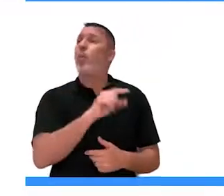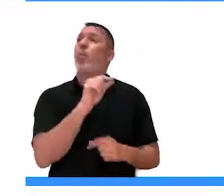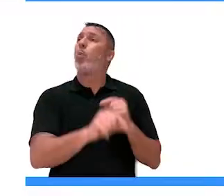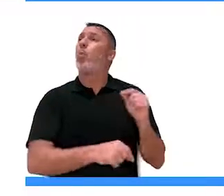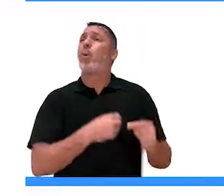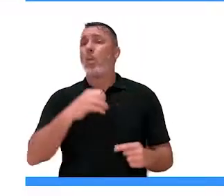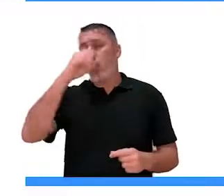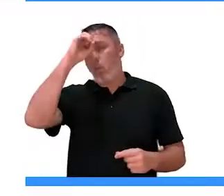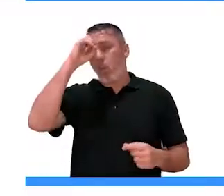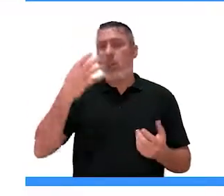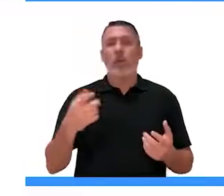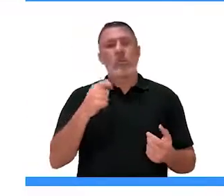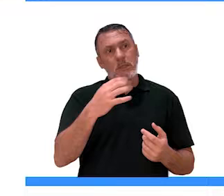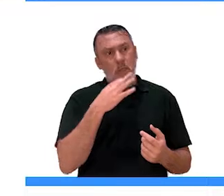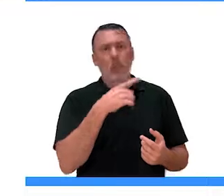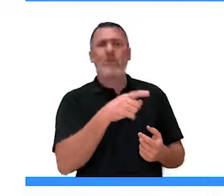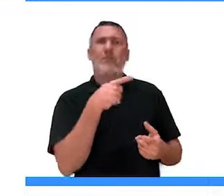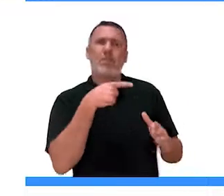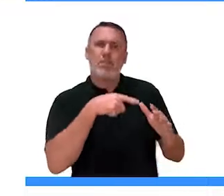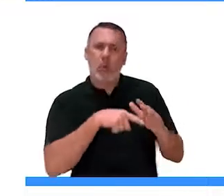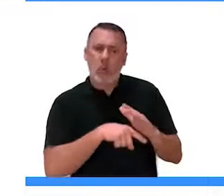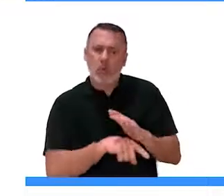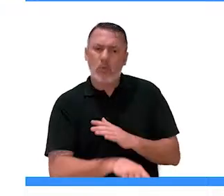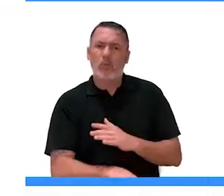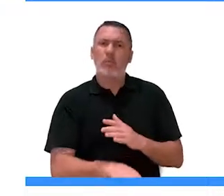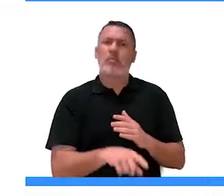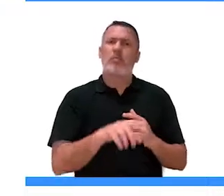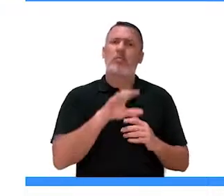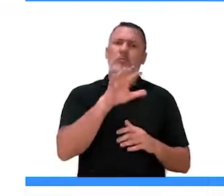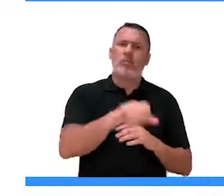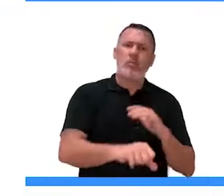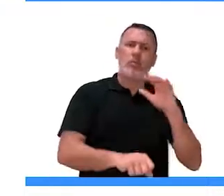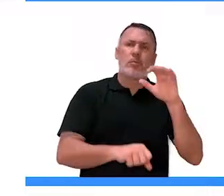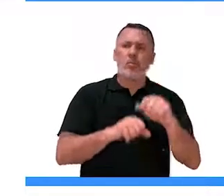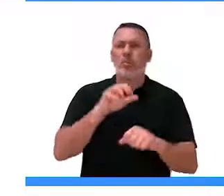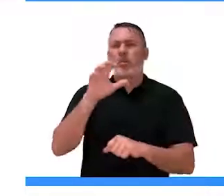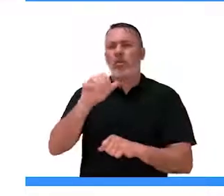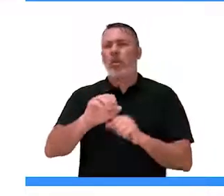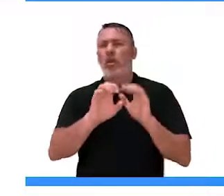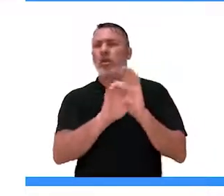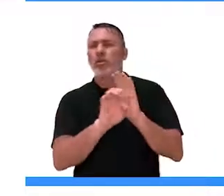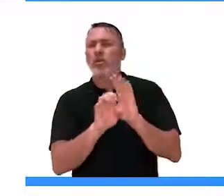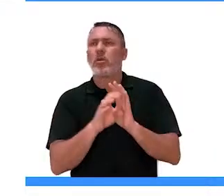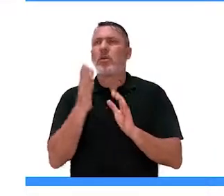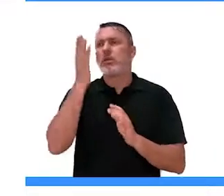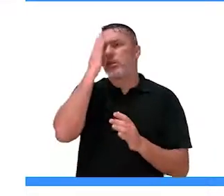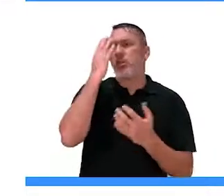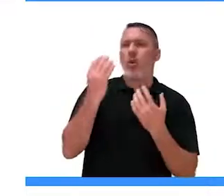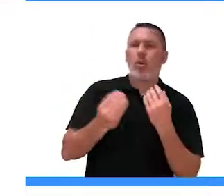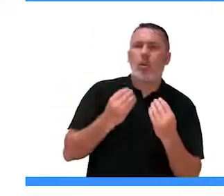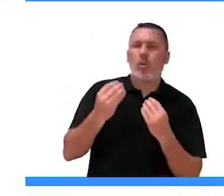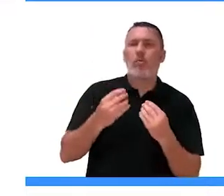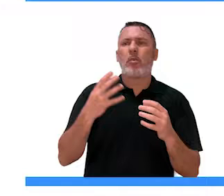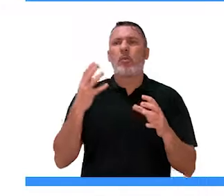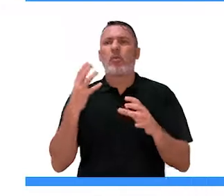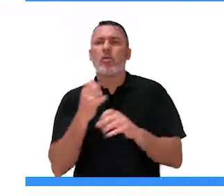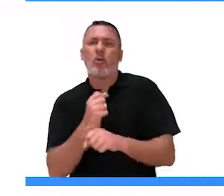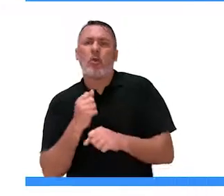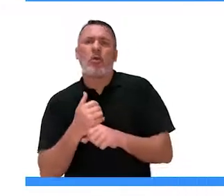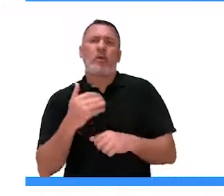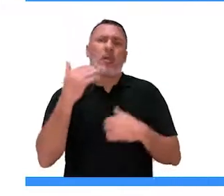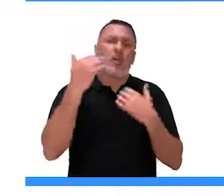preciso conhecer, eu preciso combater o meu inimigo conhecendo ele. Então, se eu leio o edital, eu vou saber como vai funcionar a prova,